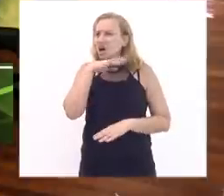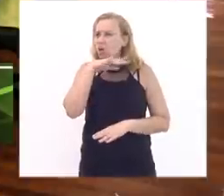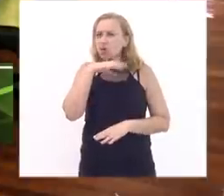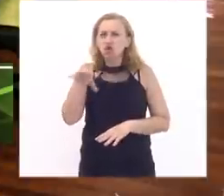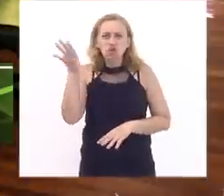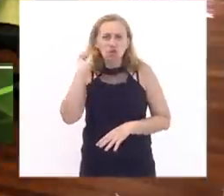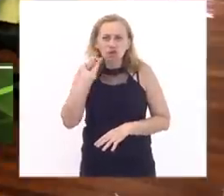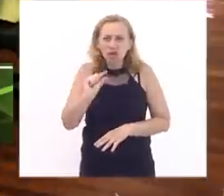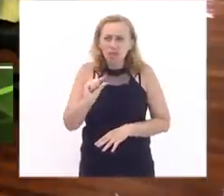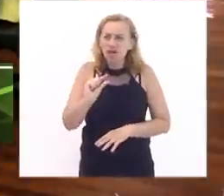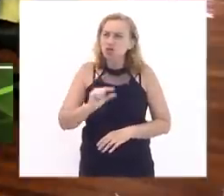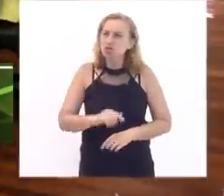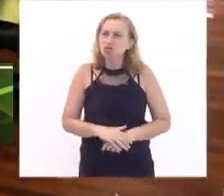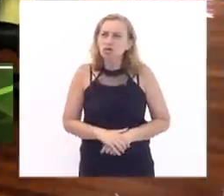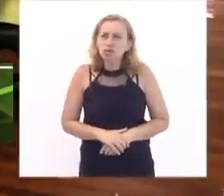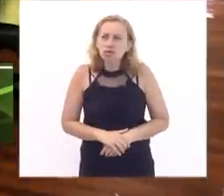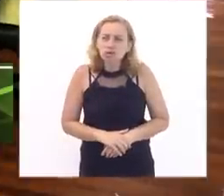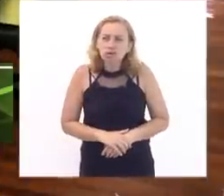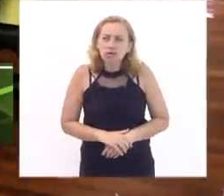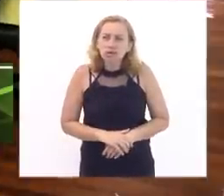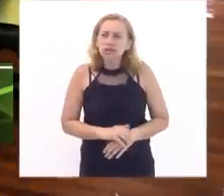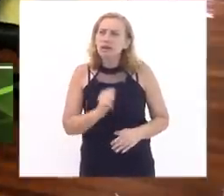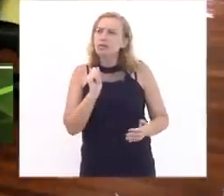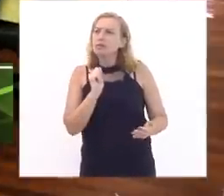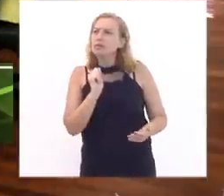entendendo. Ele está pagando ou não está?